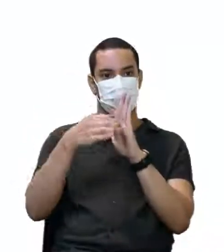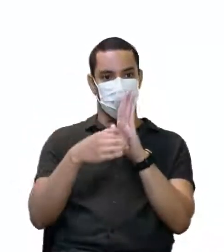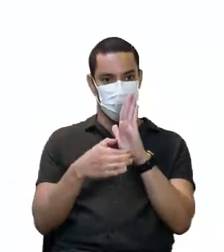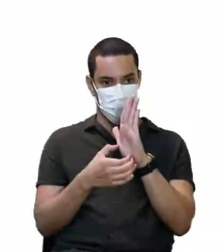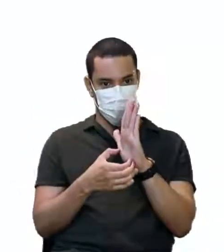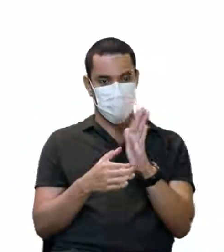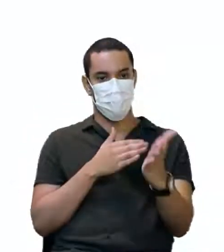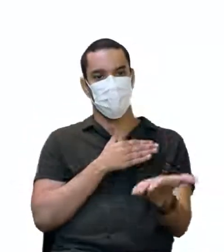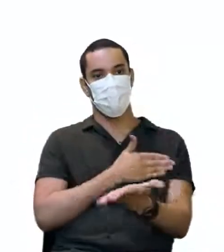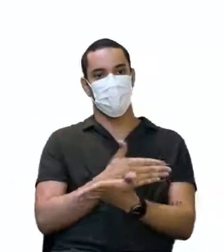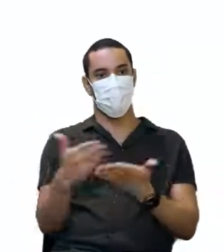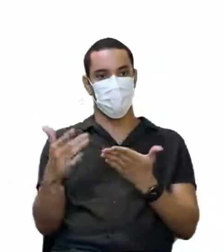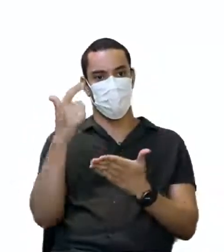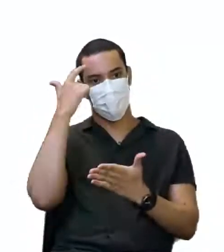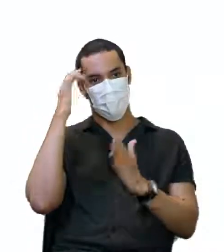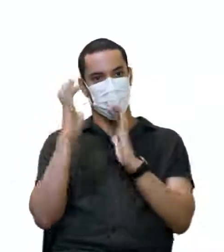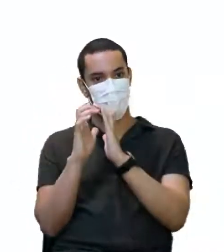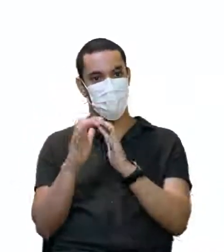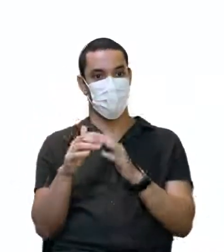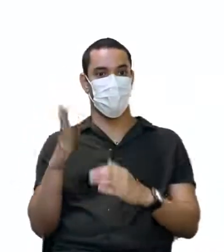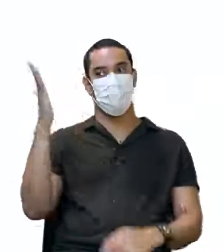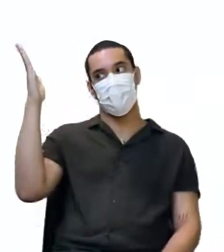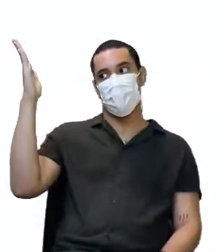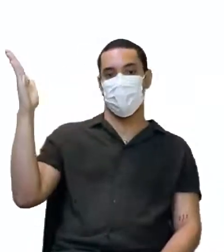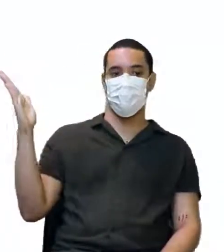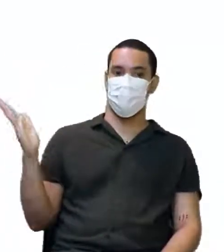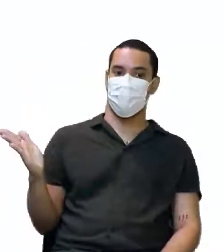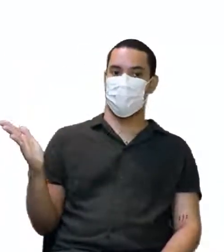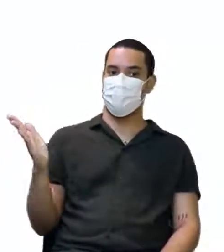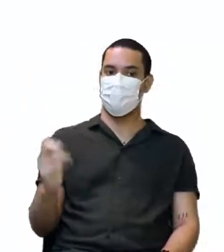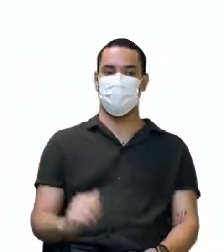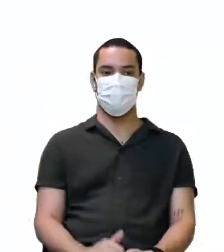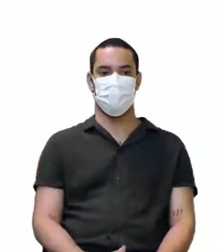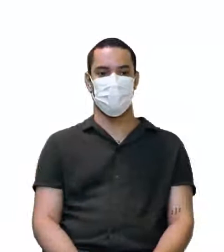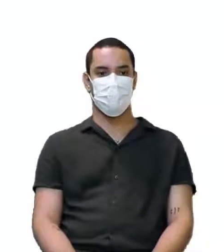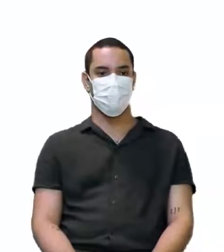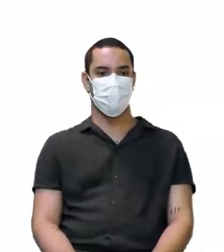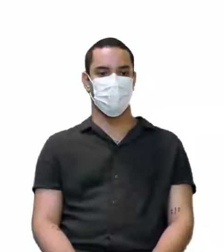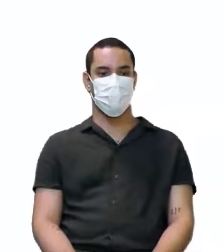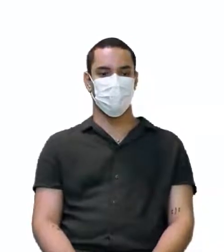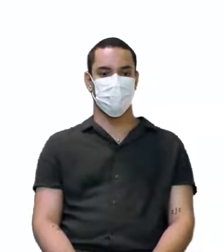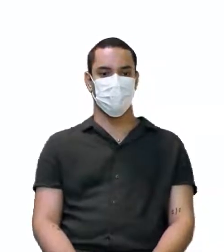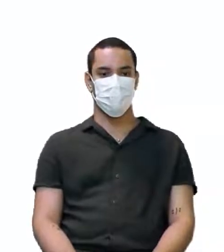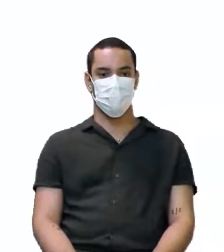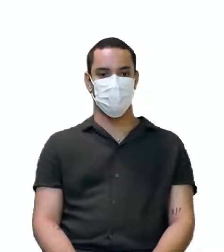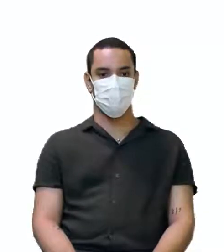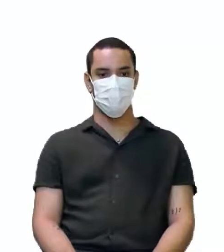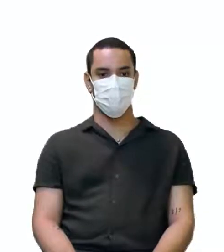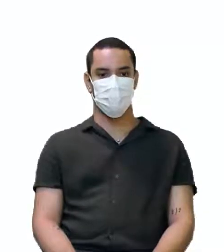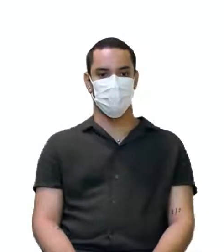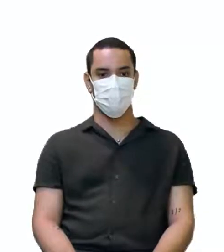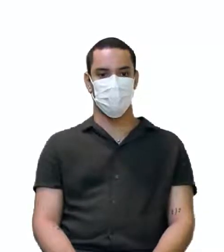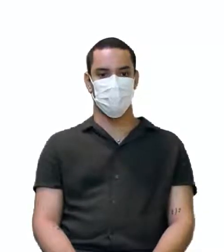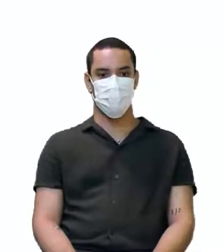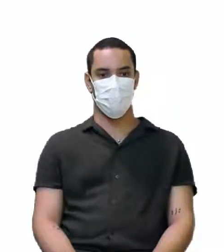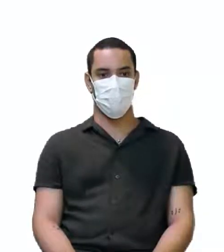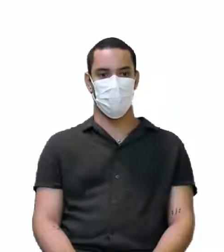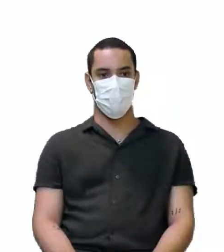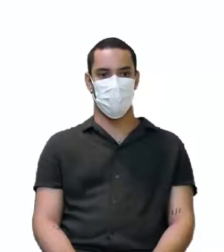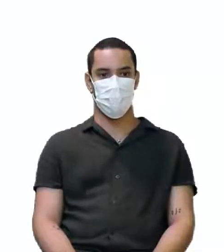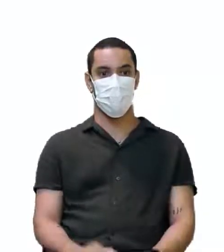do homem a partir do seu crânio: Homo rudolfensis, habilis, erectus, ergaste, heidelbergensis e